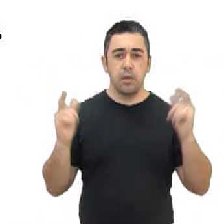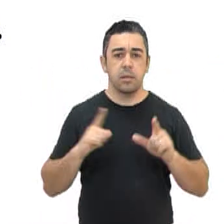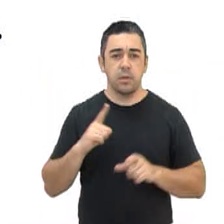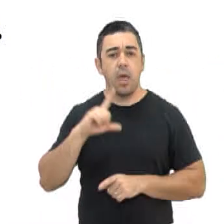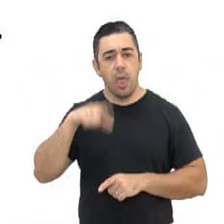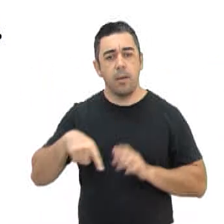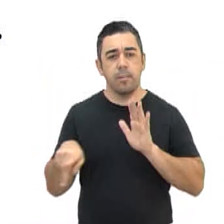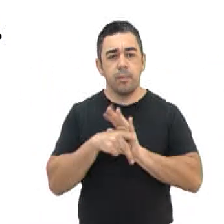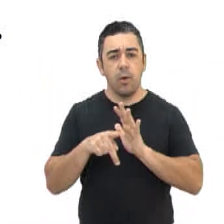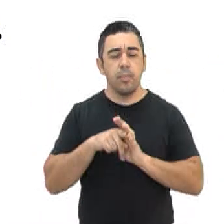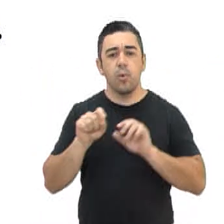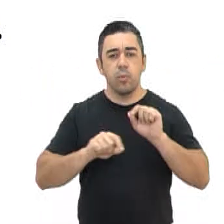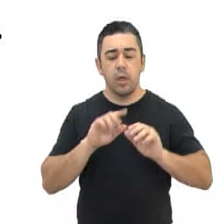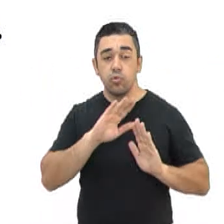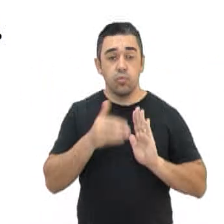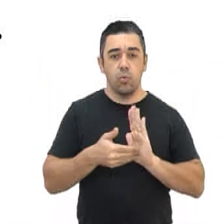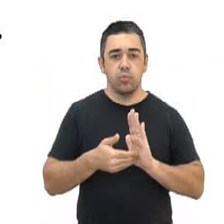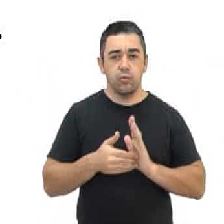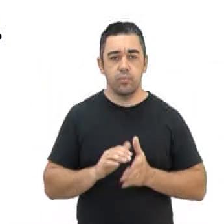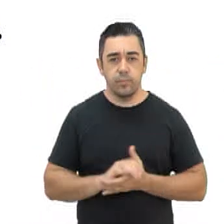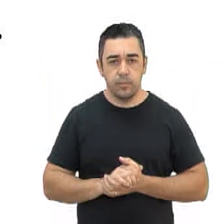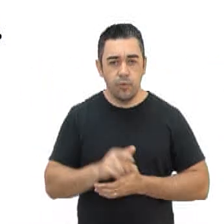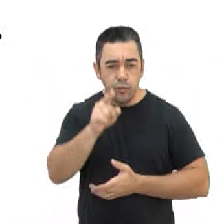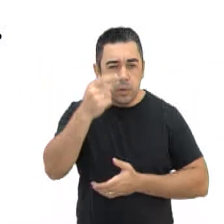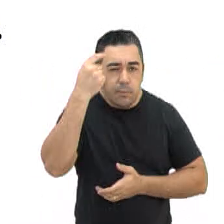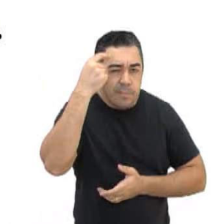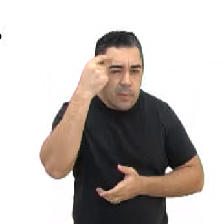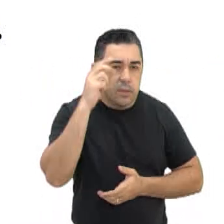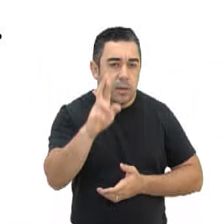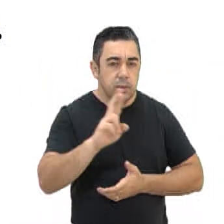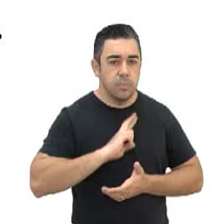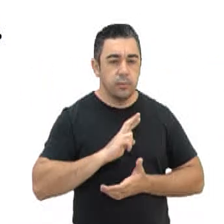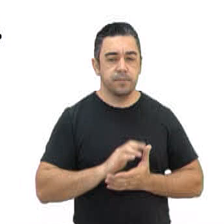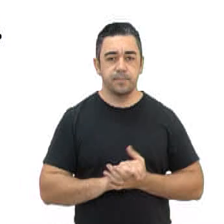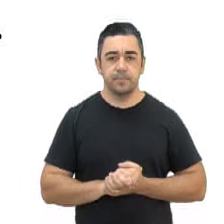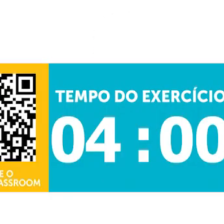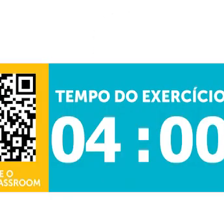são reproduzidos integralmente. Pensem e respondam.